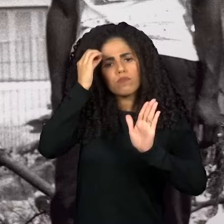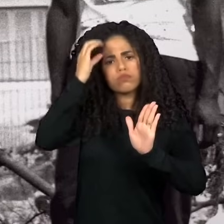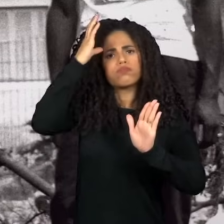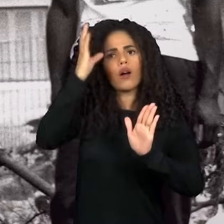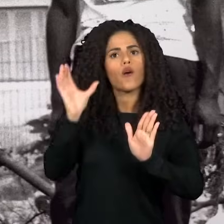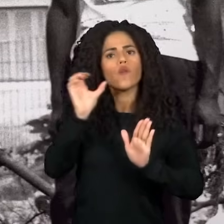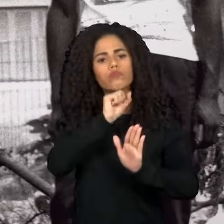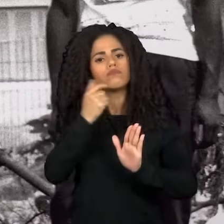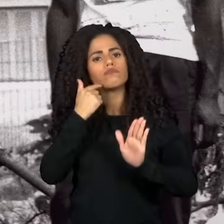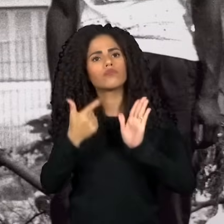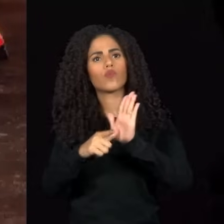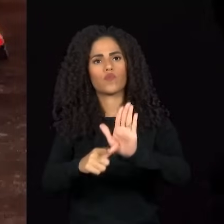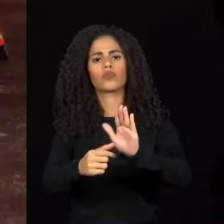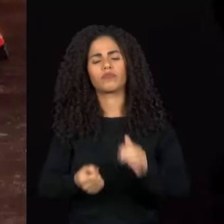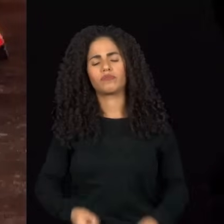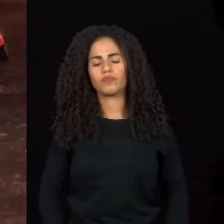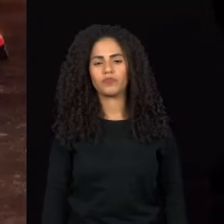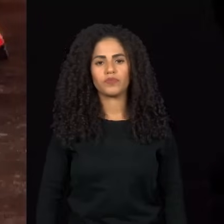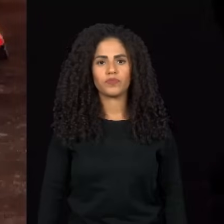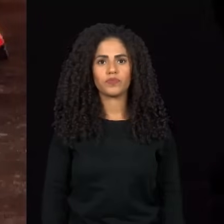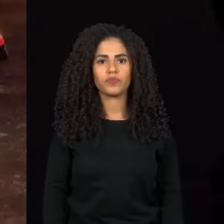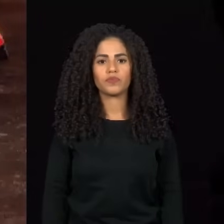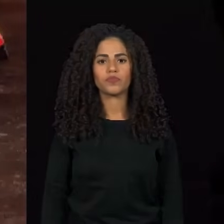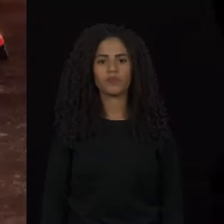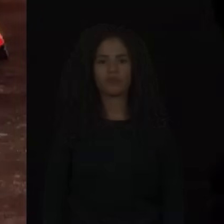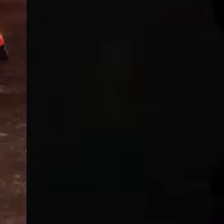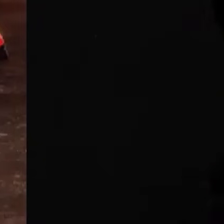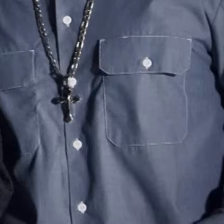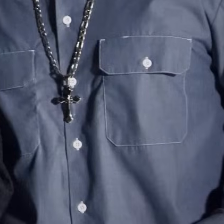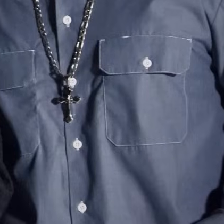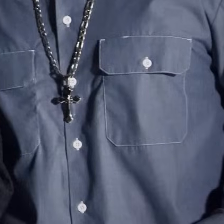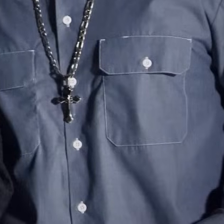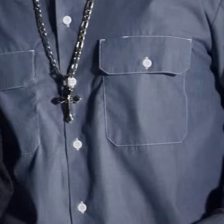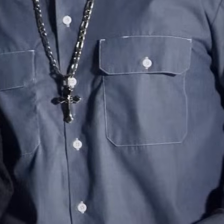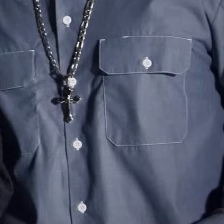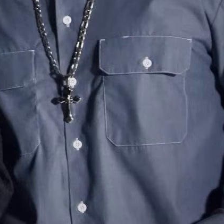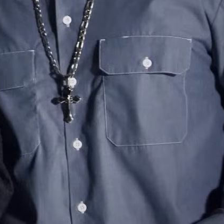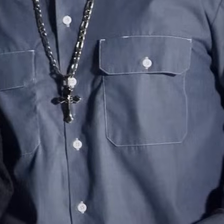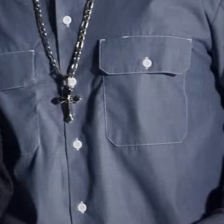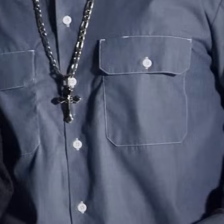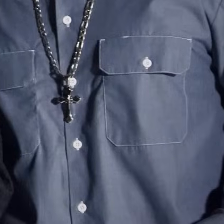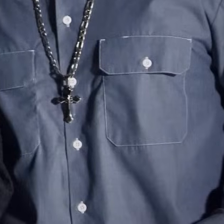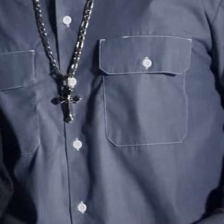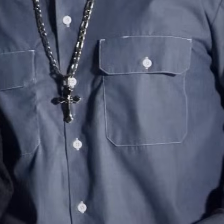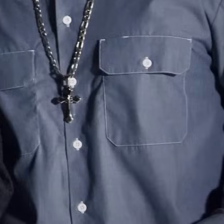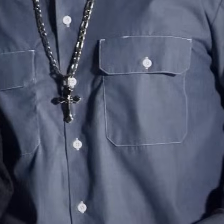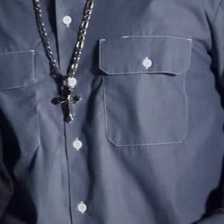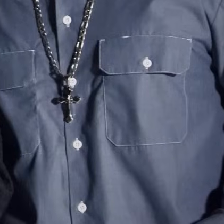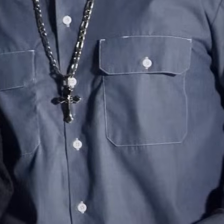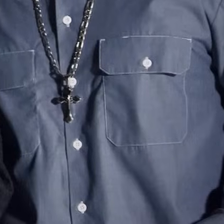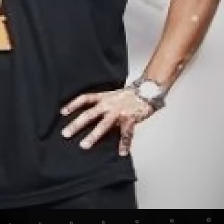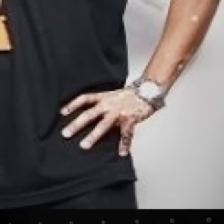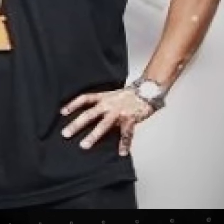rebolado, sem perder o remeleixo. Desse no nosso dicionário tem, meu imaginário diz, larga de ser